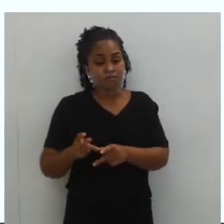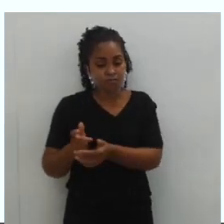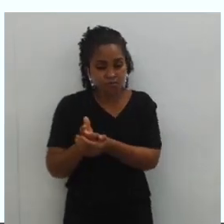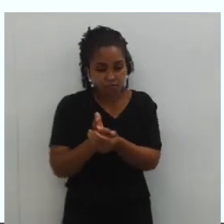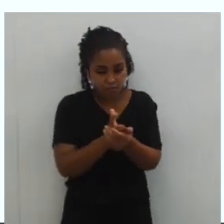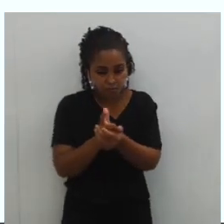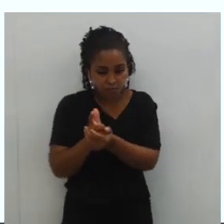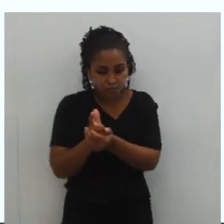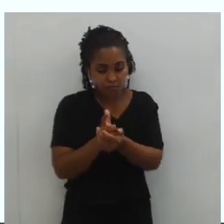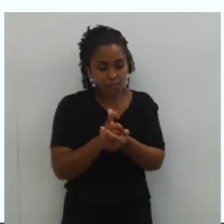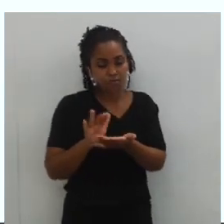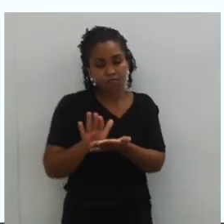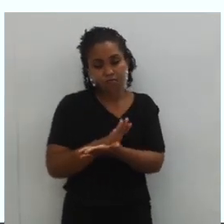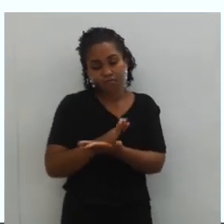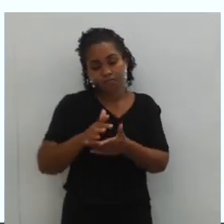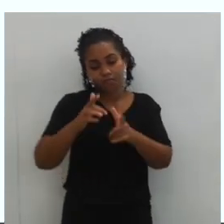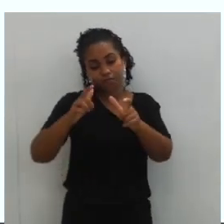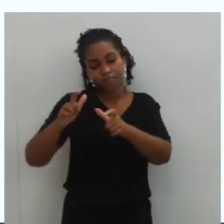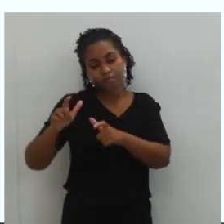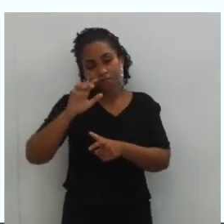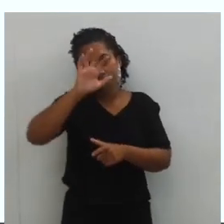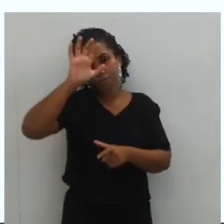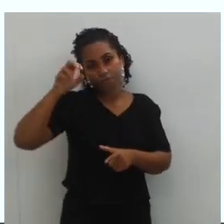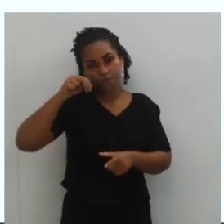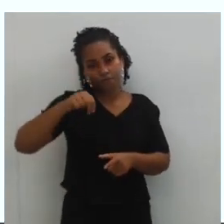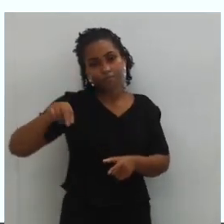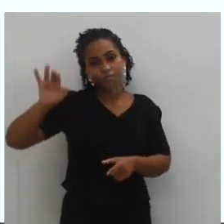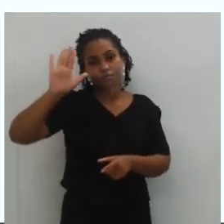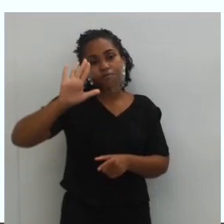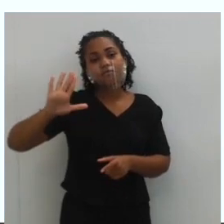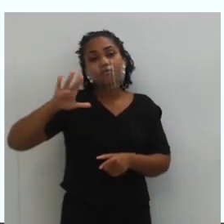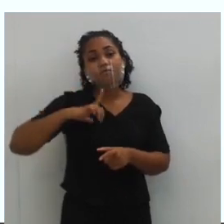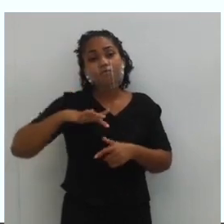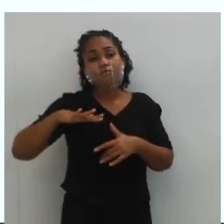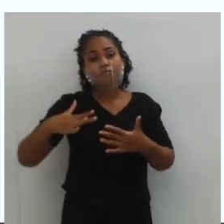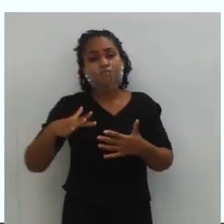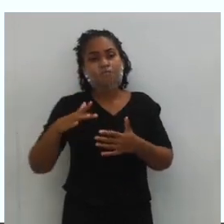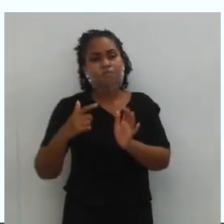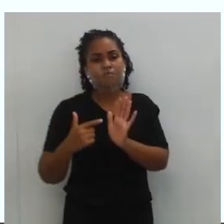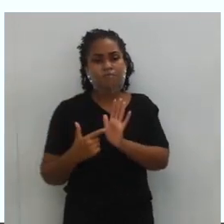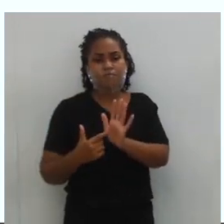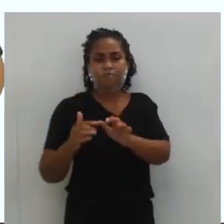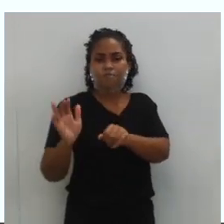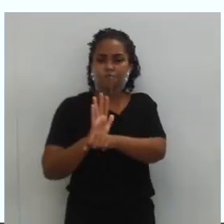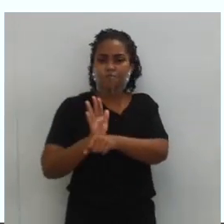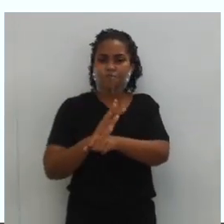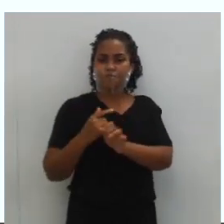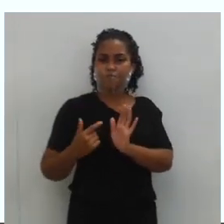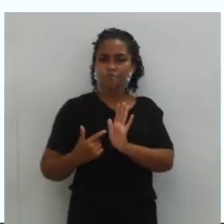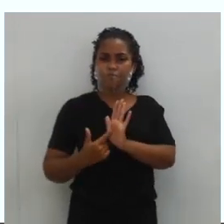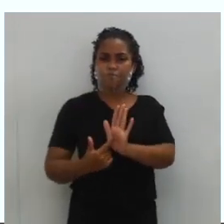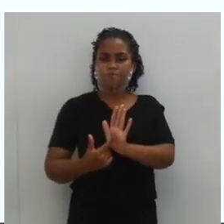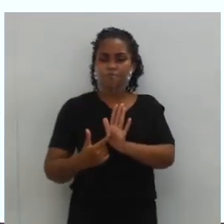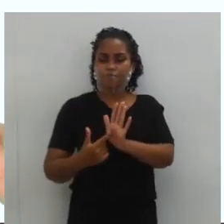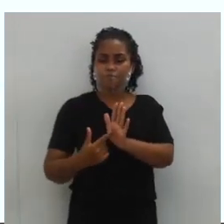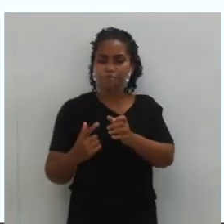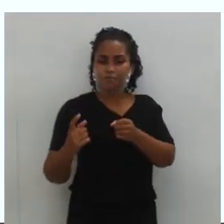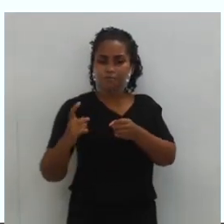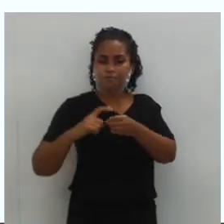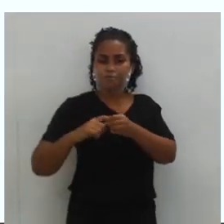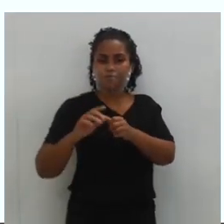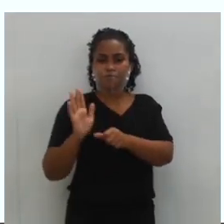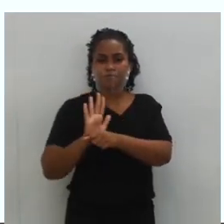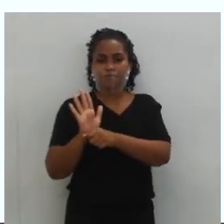cangaceiros, né, em alguns lugares, né, do Nordeste. Então foi um filme que marca realmente a retomada do